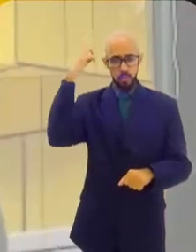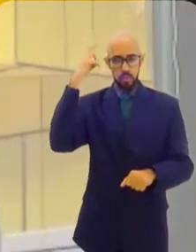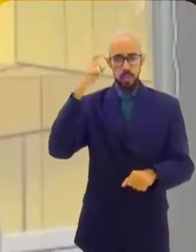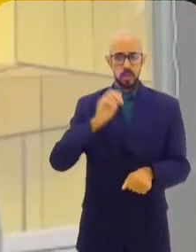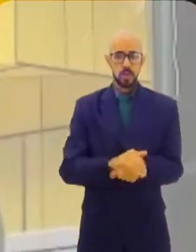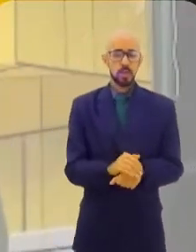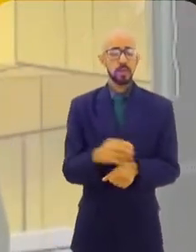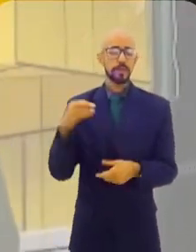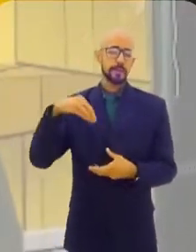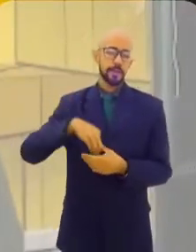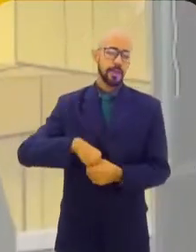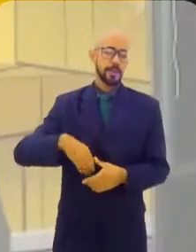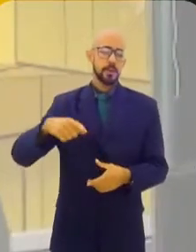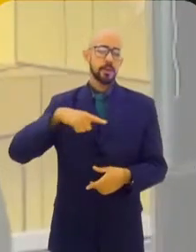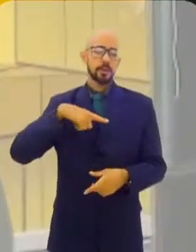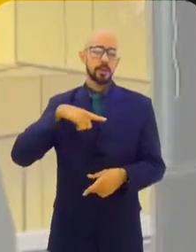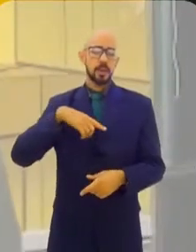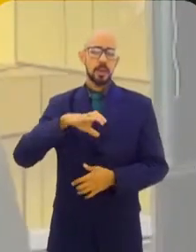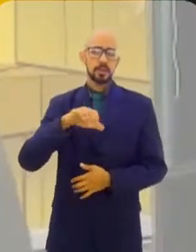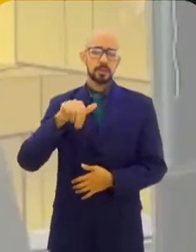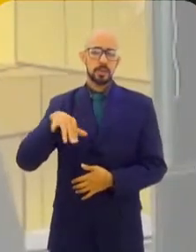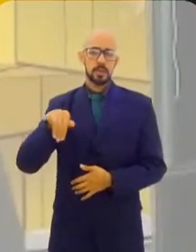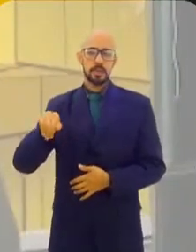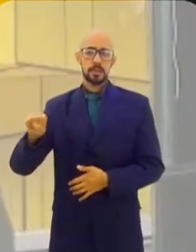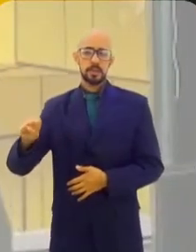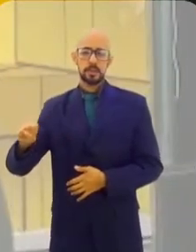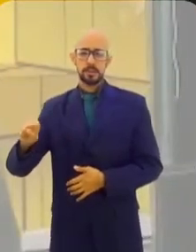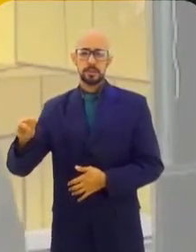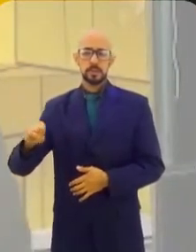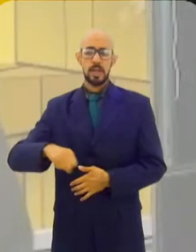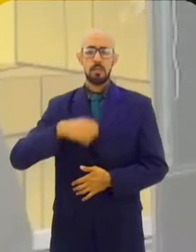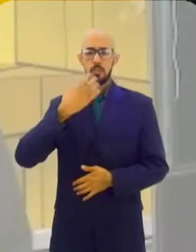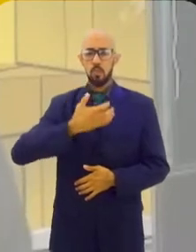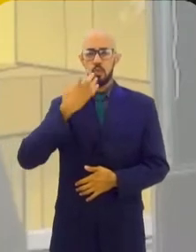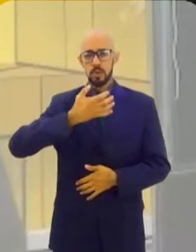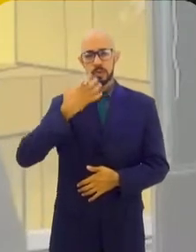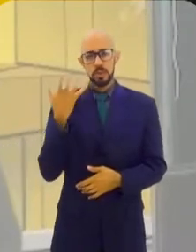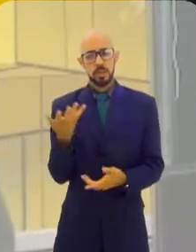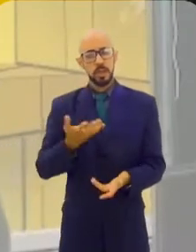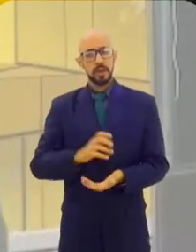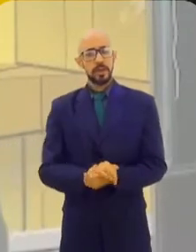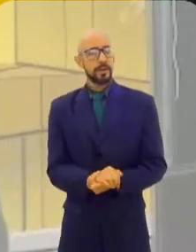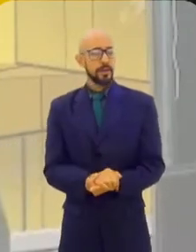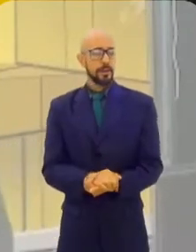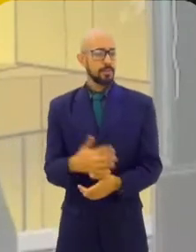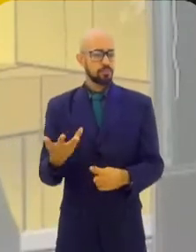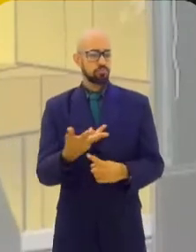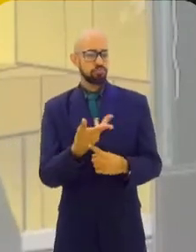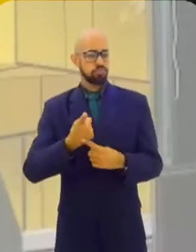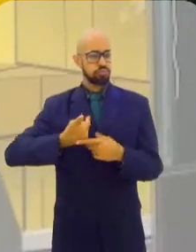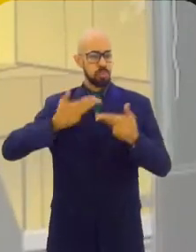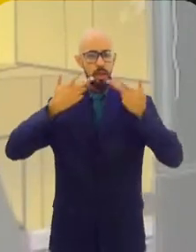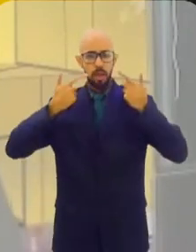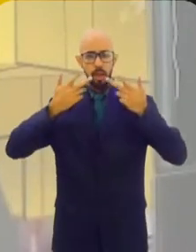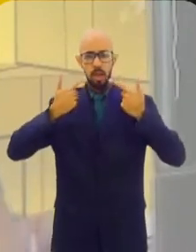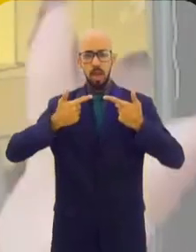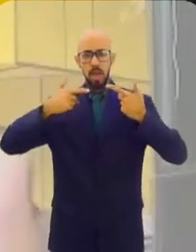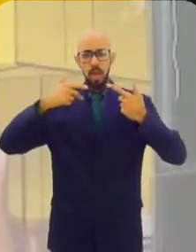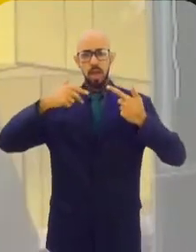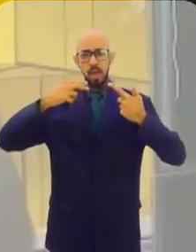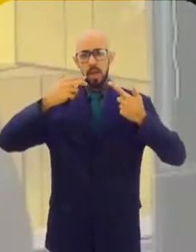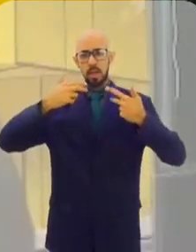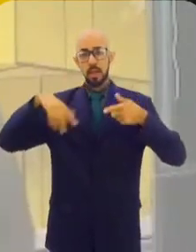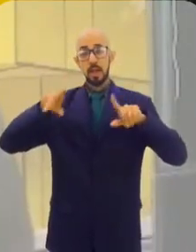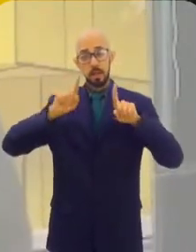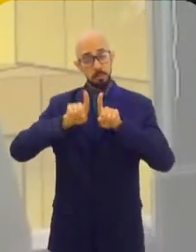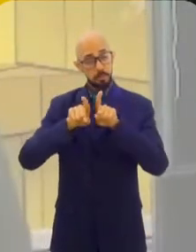a cultura né como a gente também aí dentro tem as as técnicas tem a música Tem